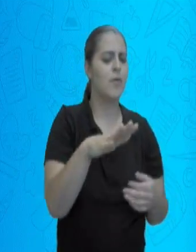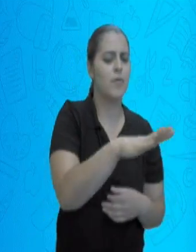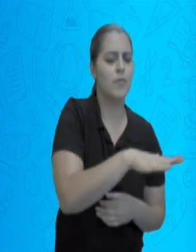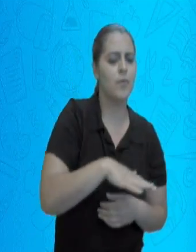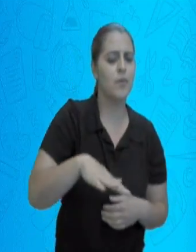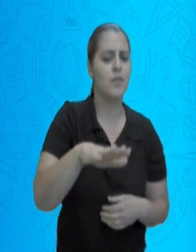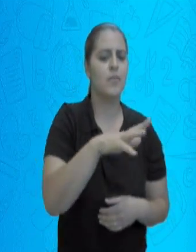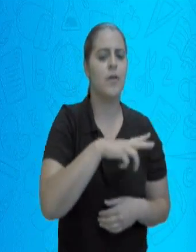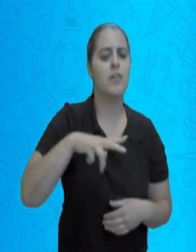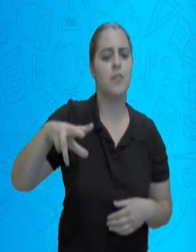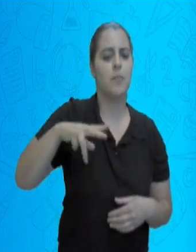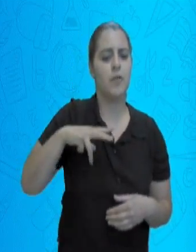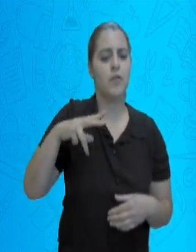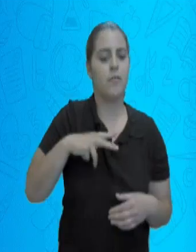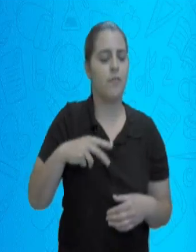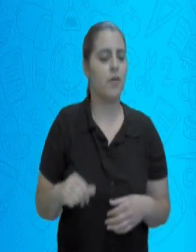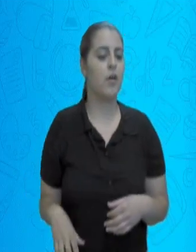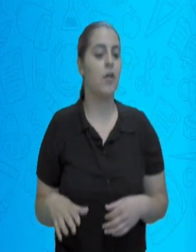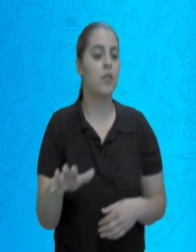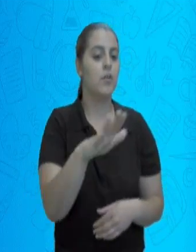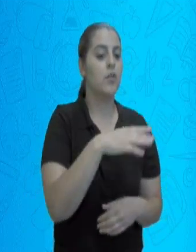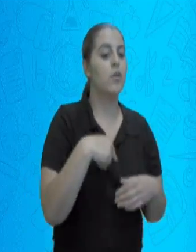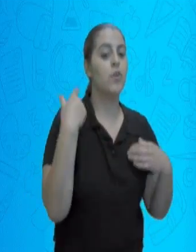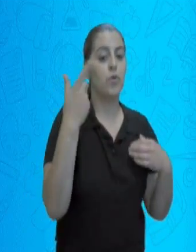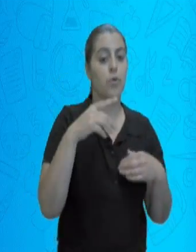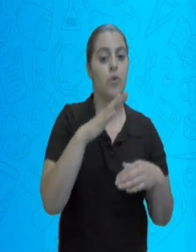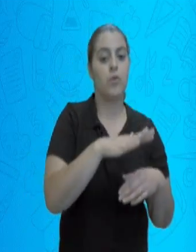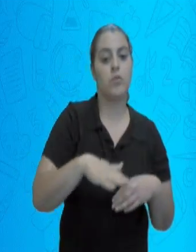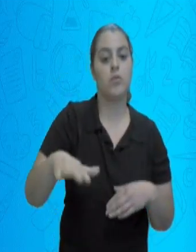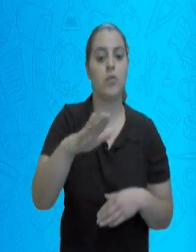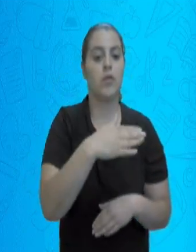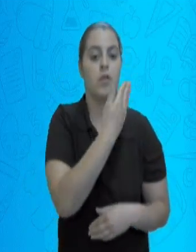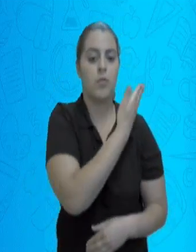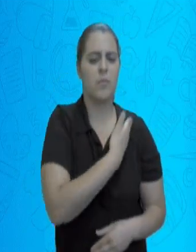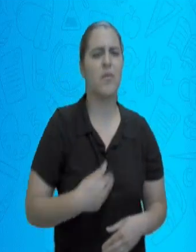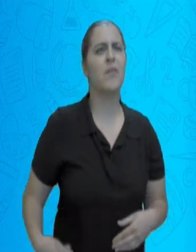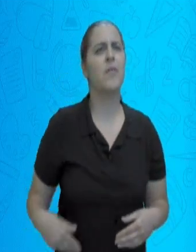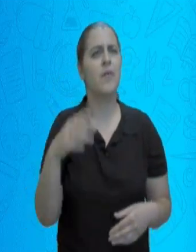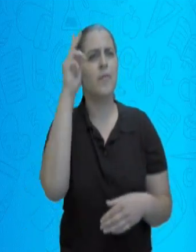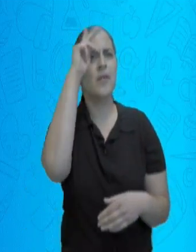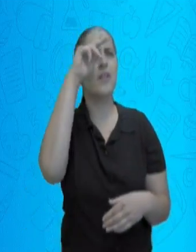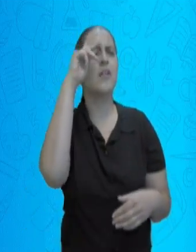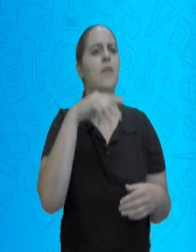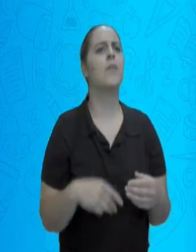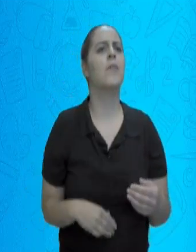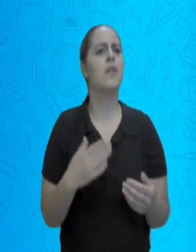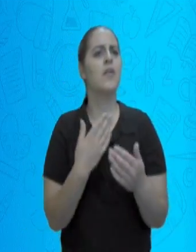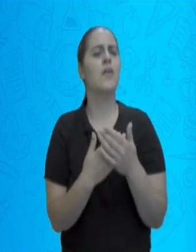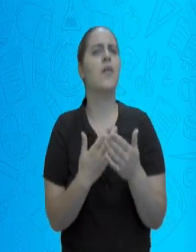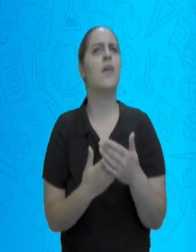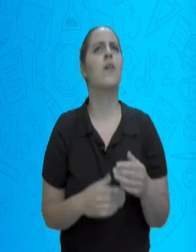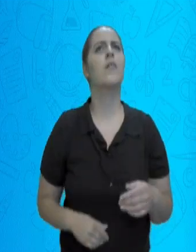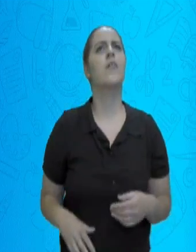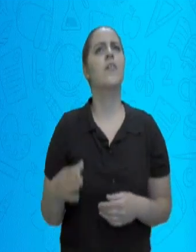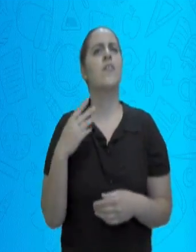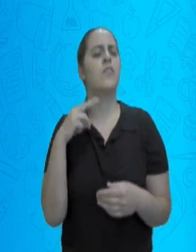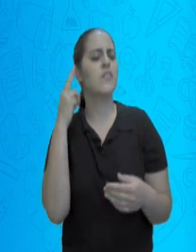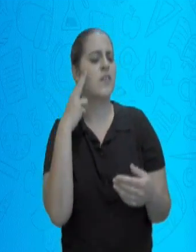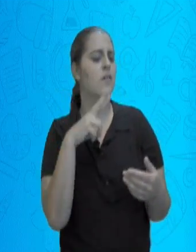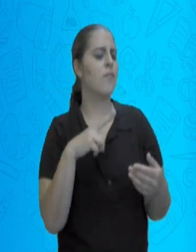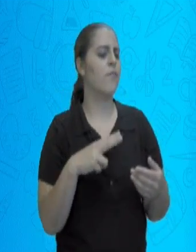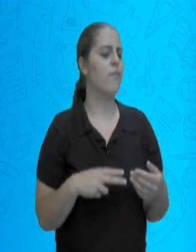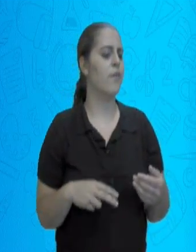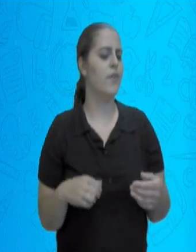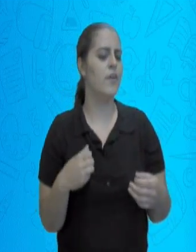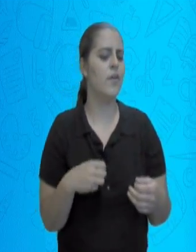espaços privados e alguns espaços públicos. Relembra lá da nossa aula situações em que você já